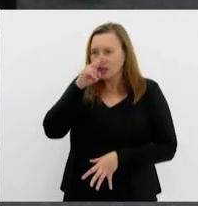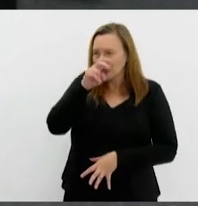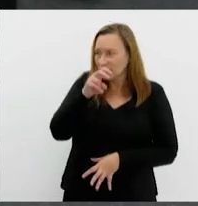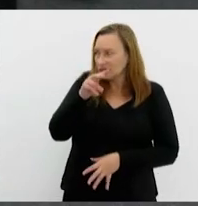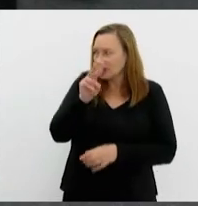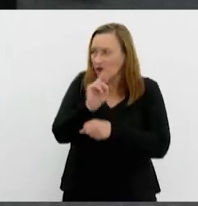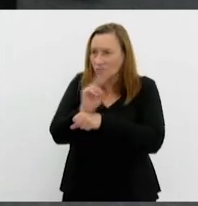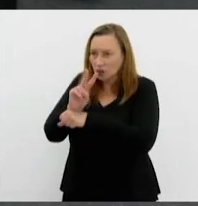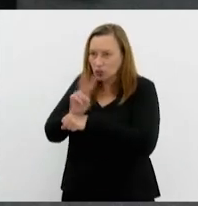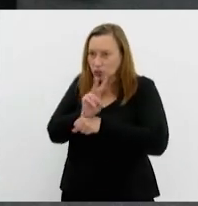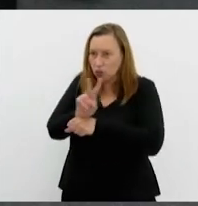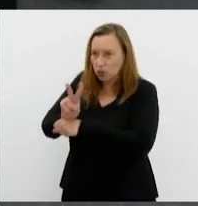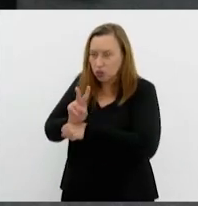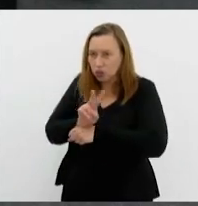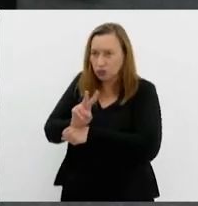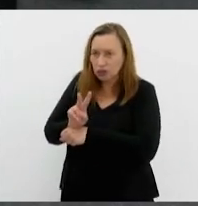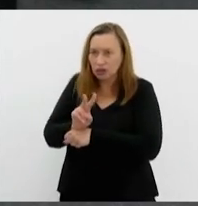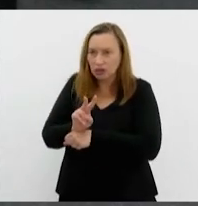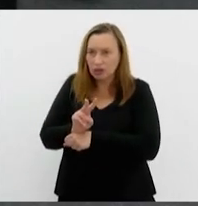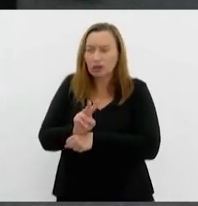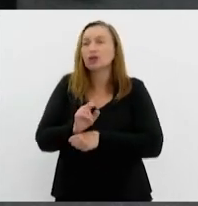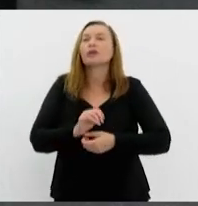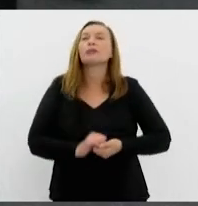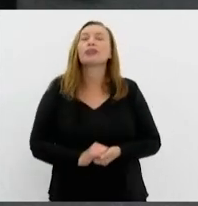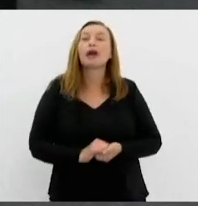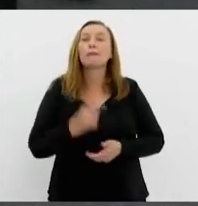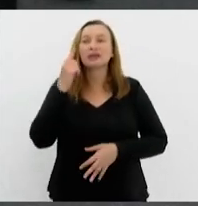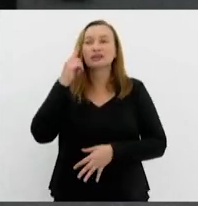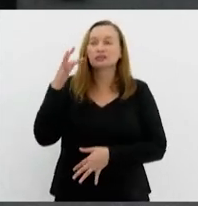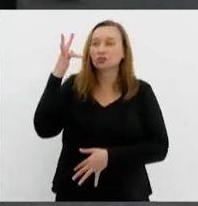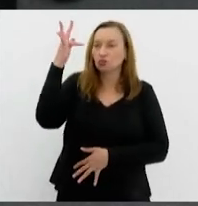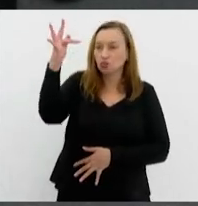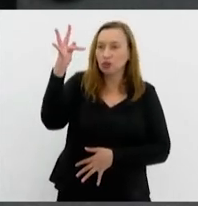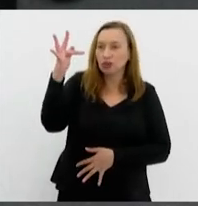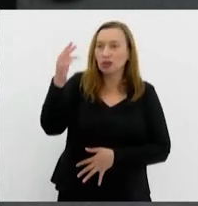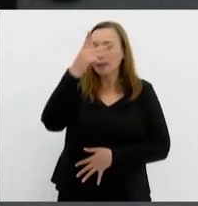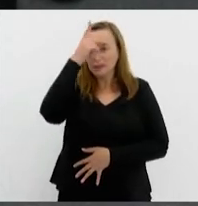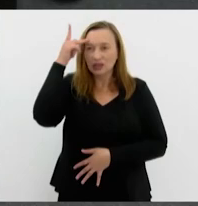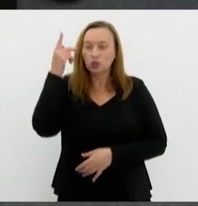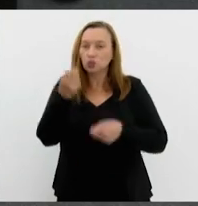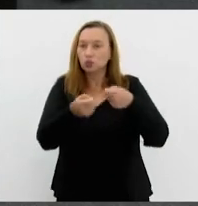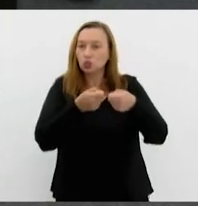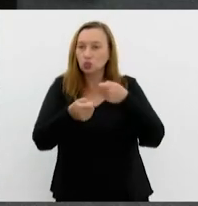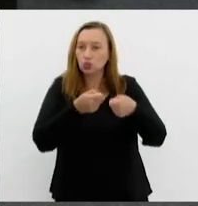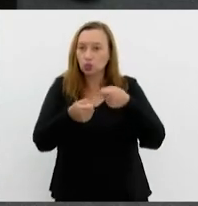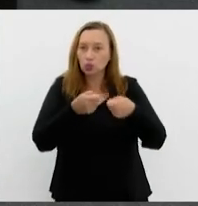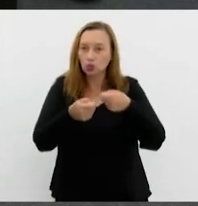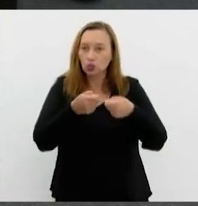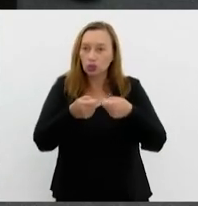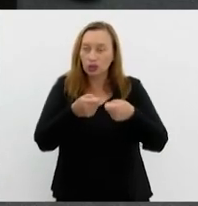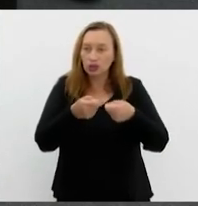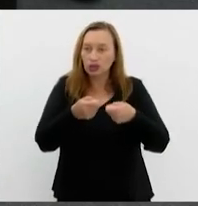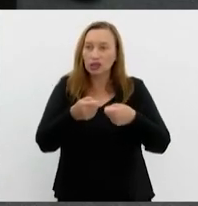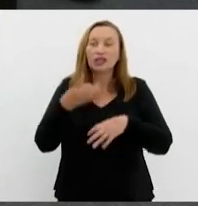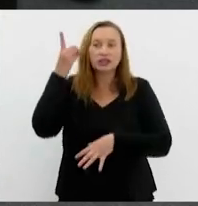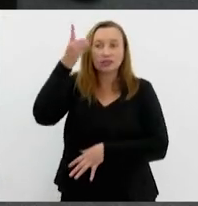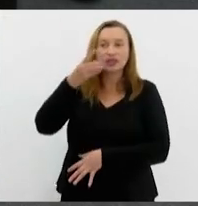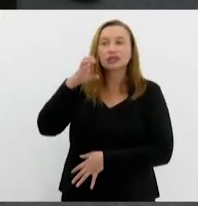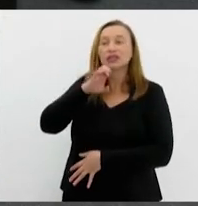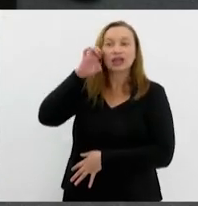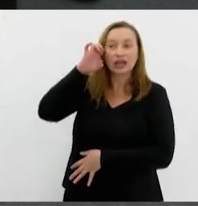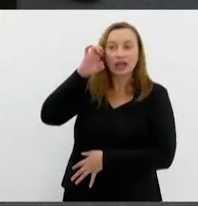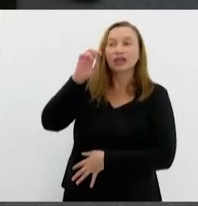é necessária. Você pensar no futuro, pessoas que dominem. A deputada Érica